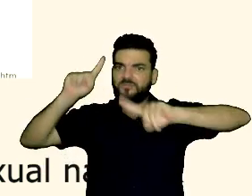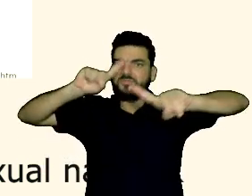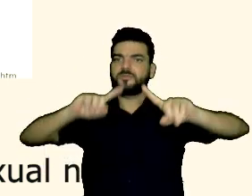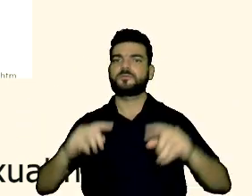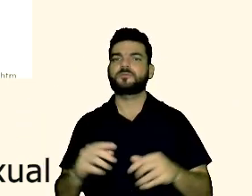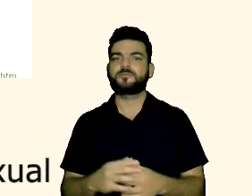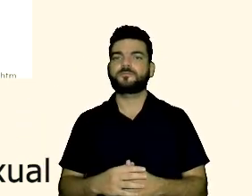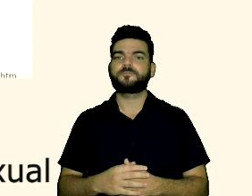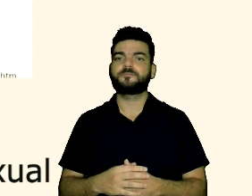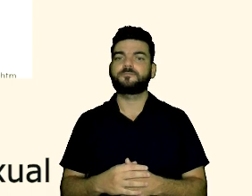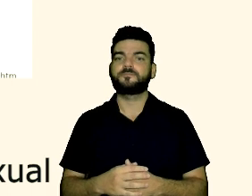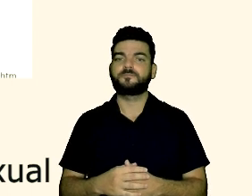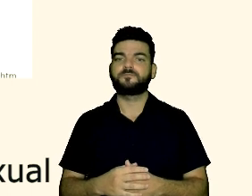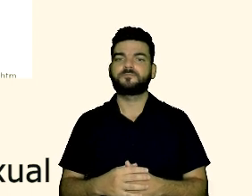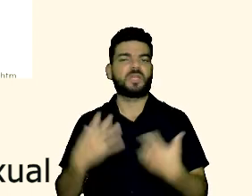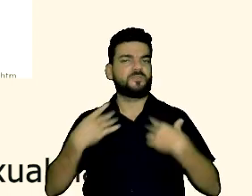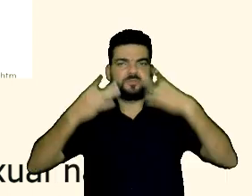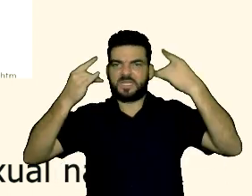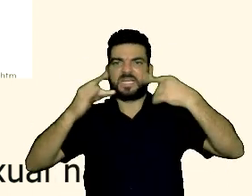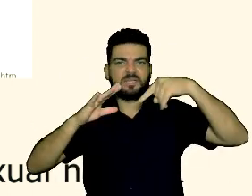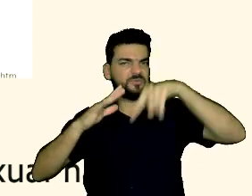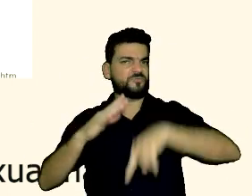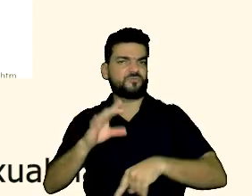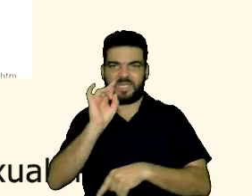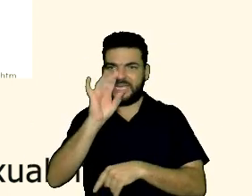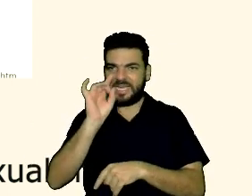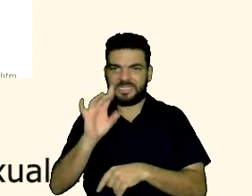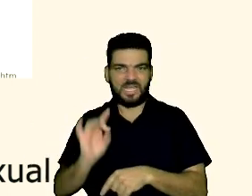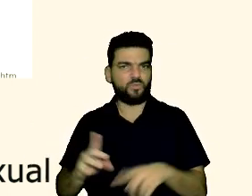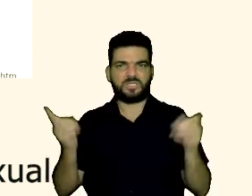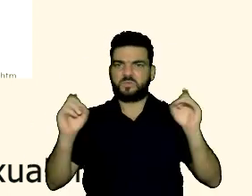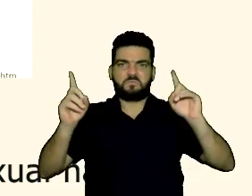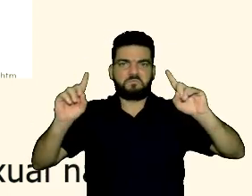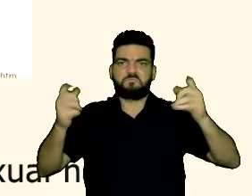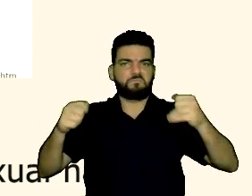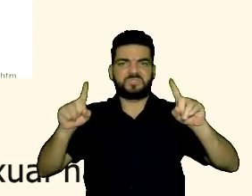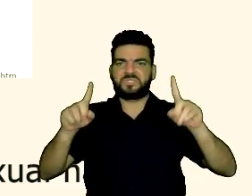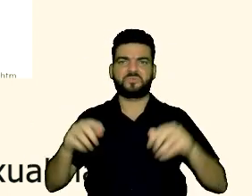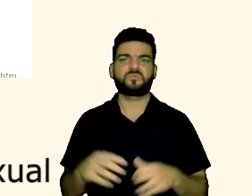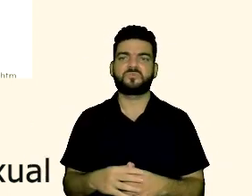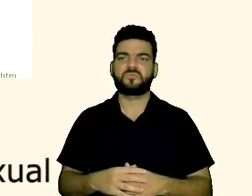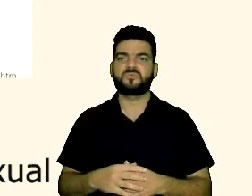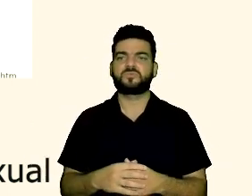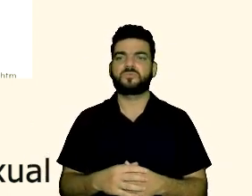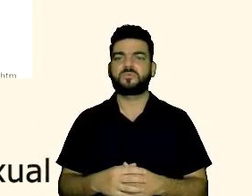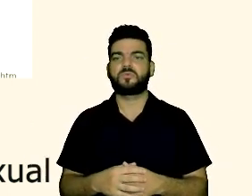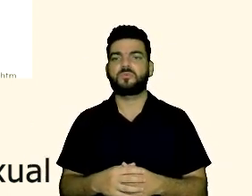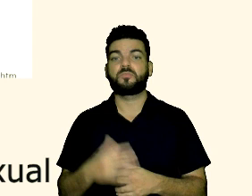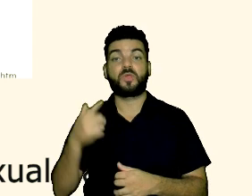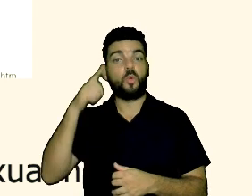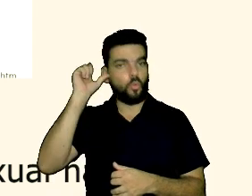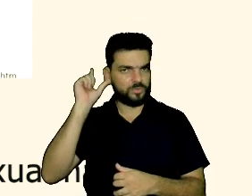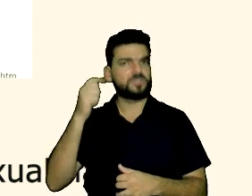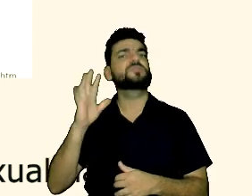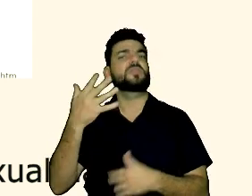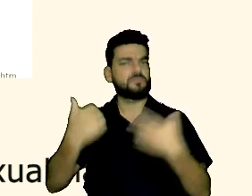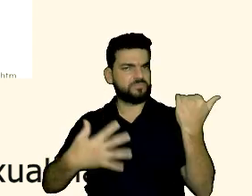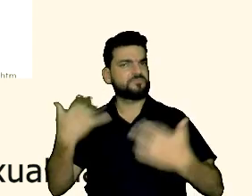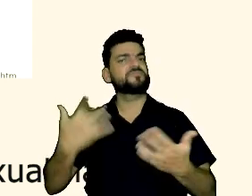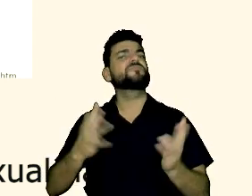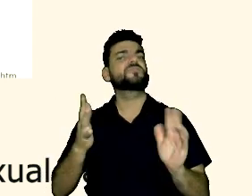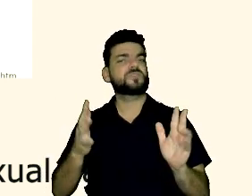foi dito, né, no espaço de ontem, mas o que é importante lembrar é que muitas